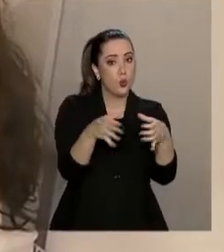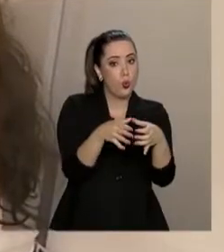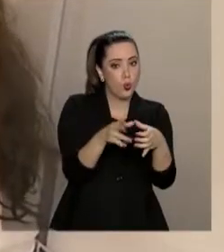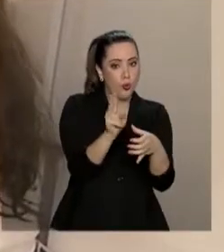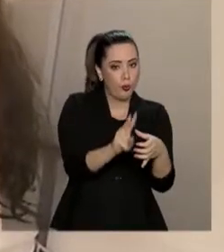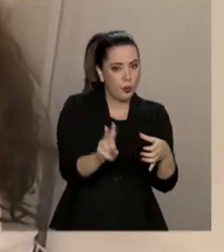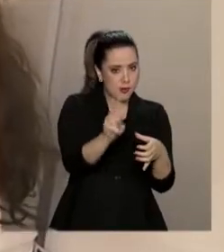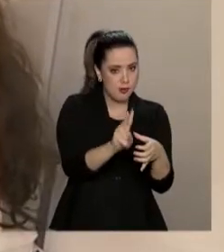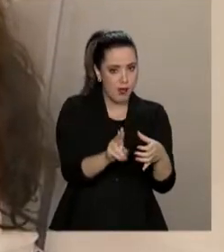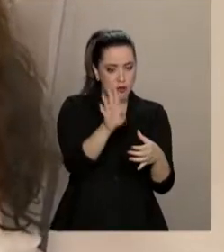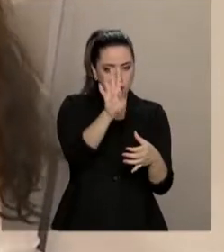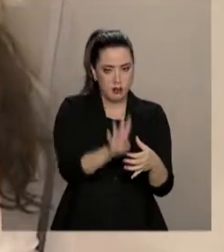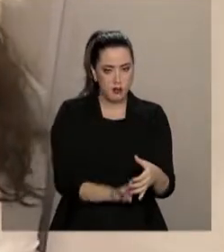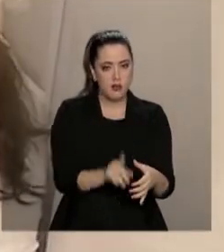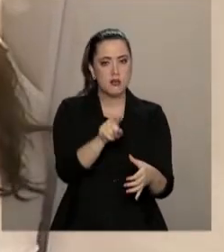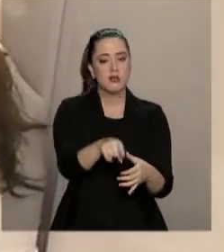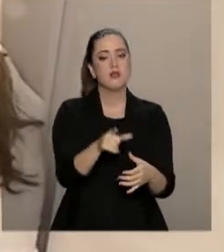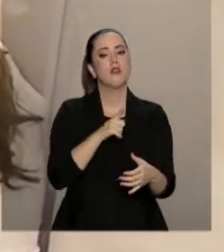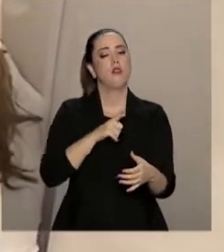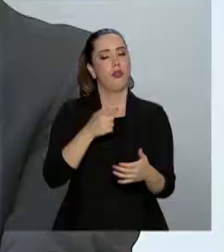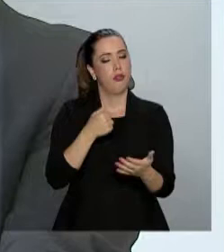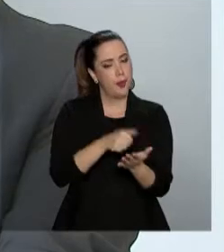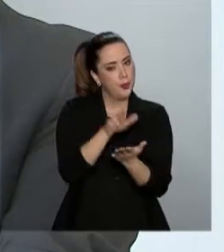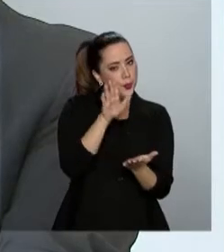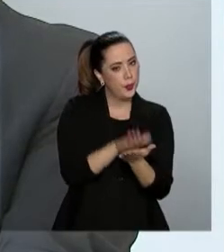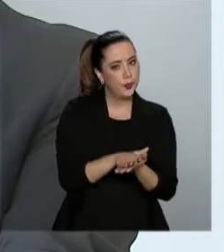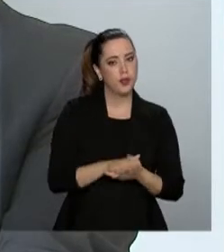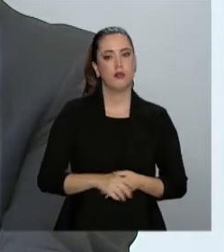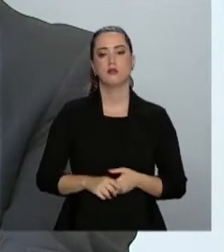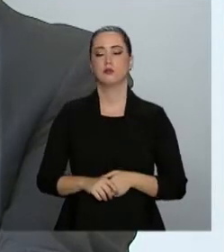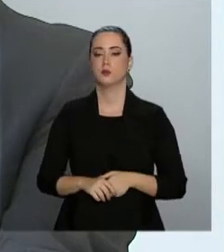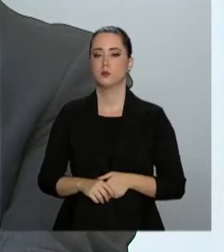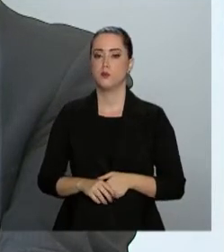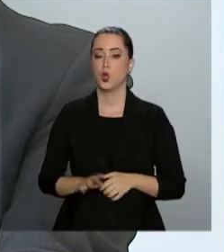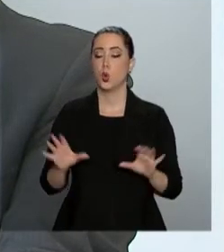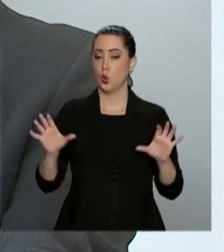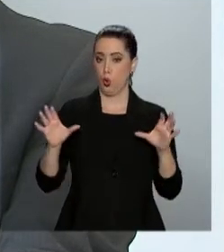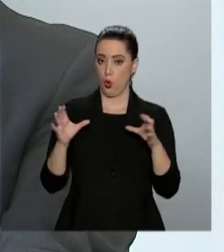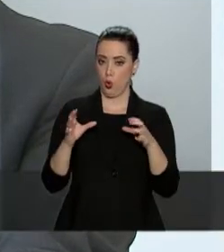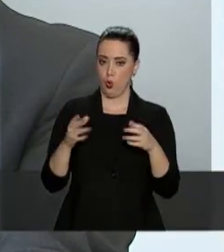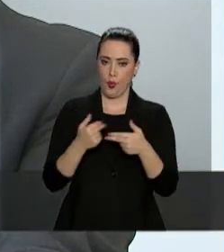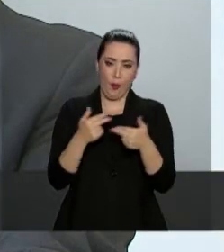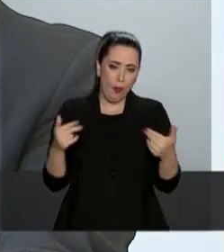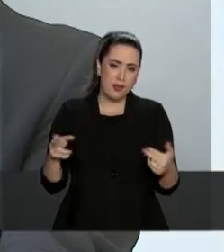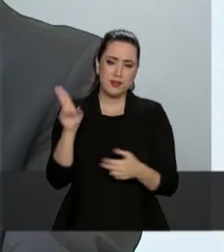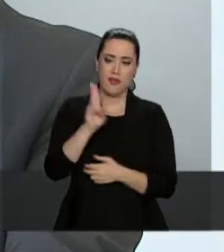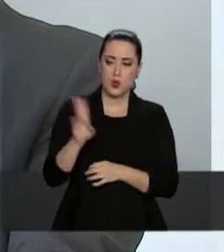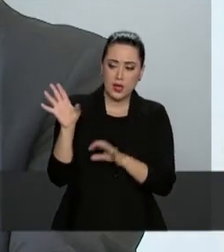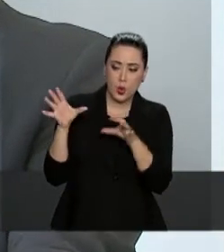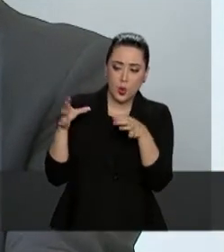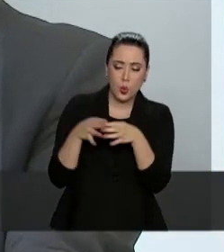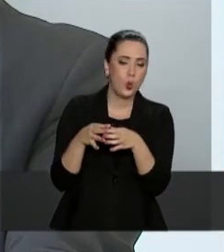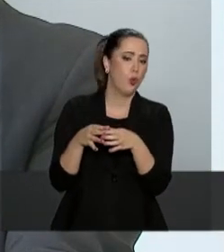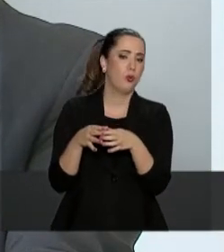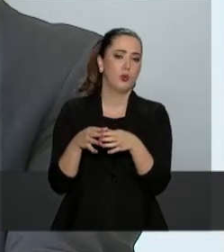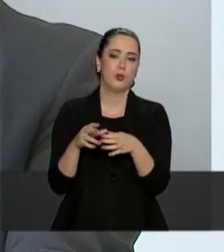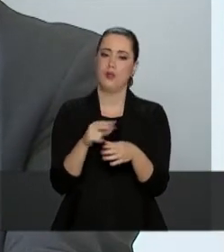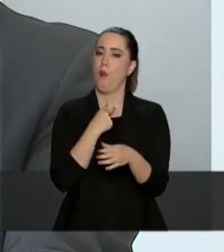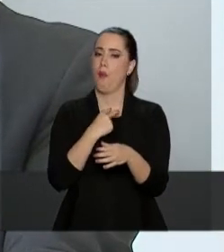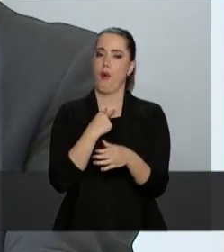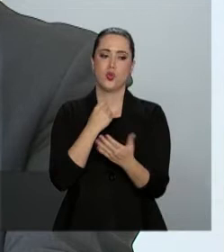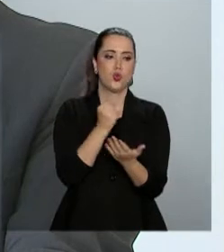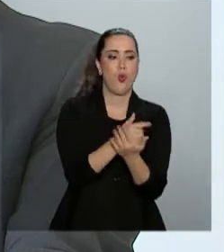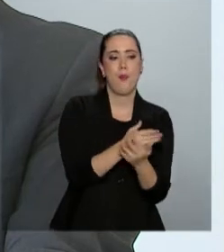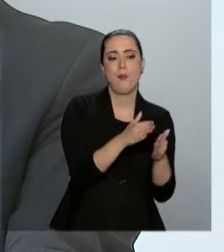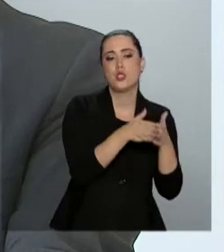de acordo com o faturamento da instituição de ensino. Materiais coletivos não devem ser cobrados dos